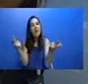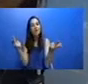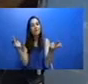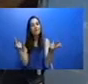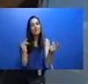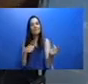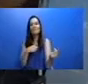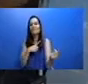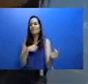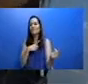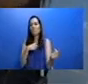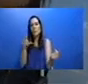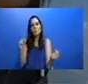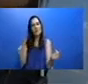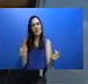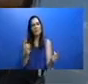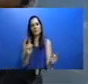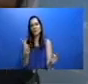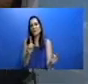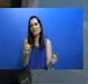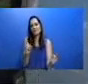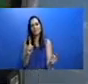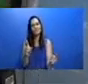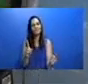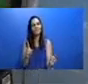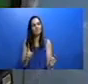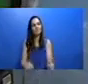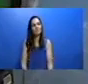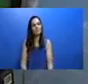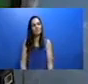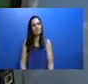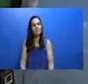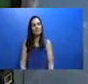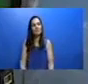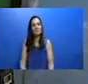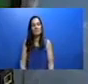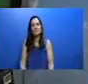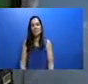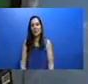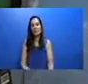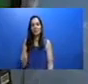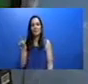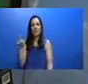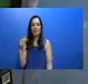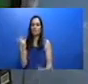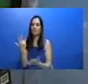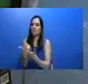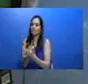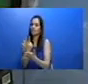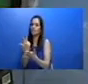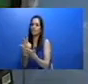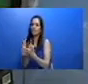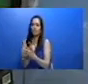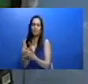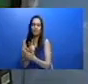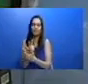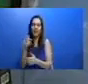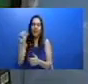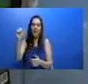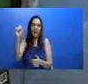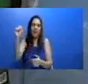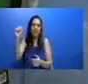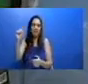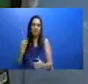dobrou a quantidade. Então, vantagem é quando eu tenho uma situação em que eu